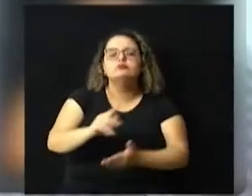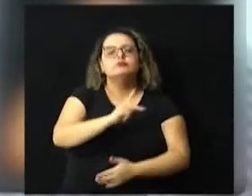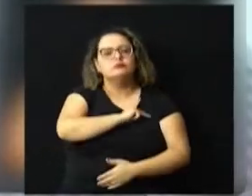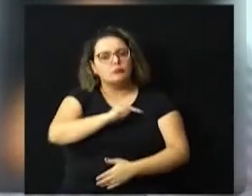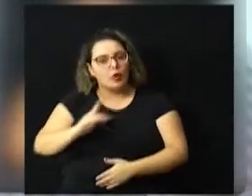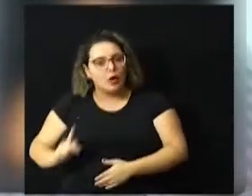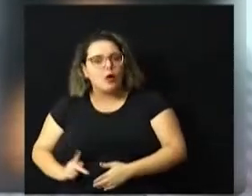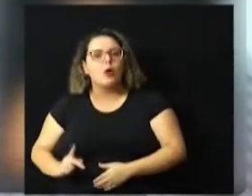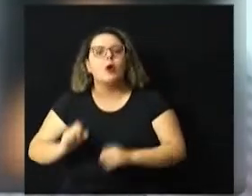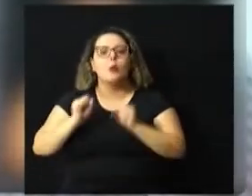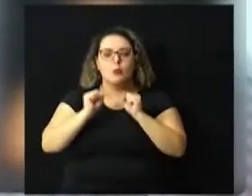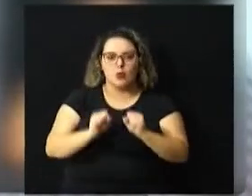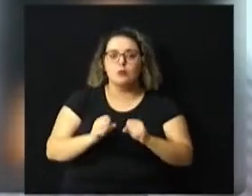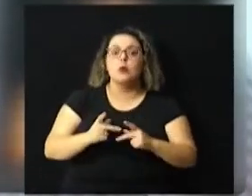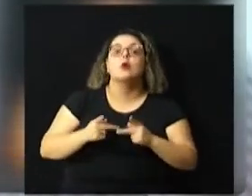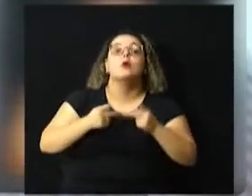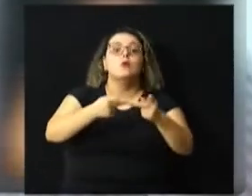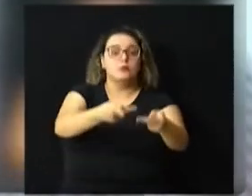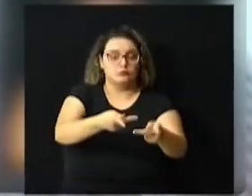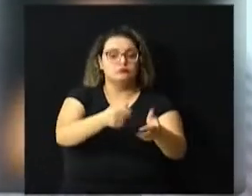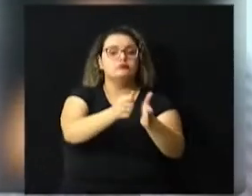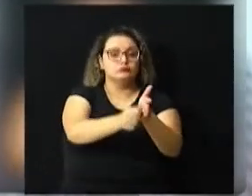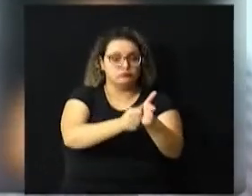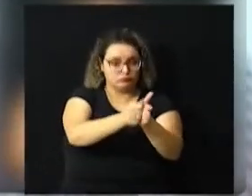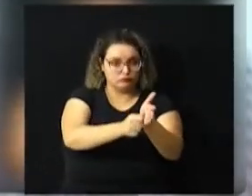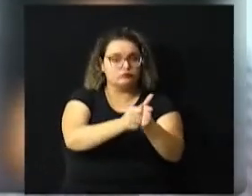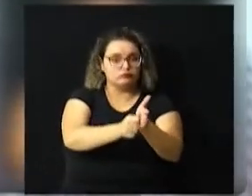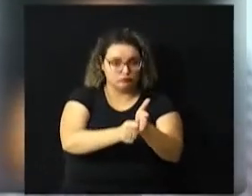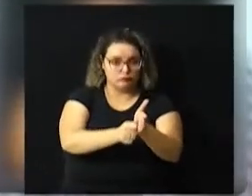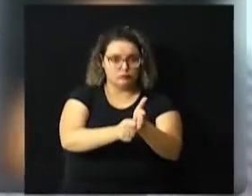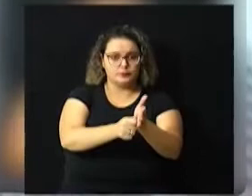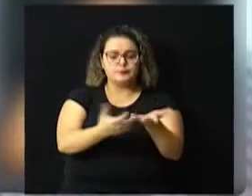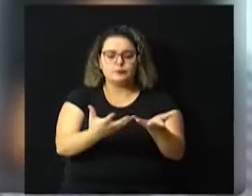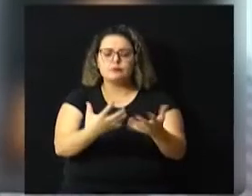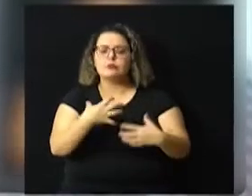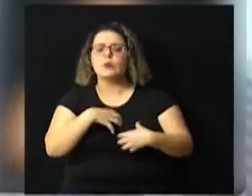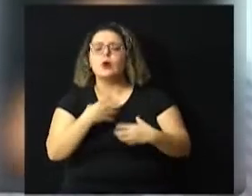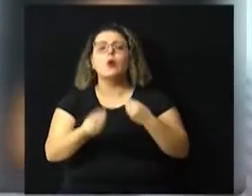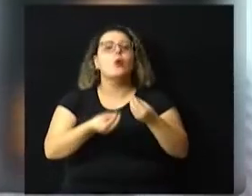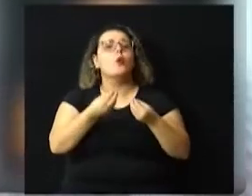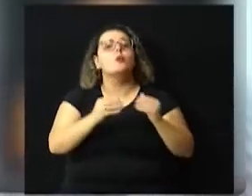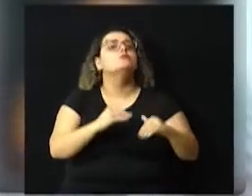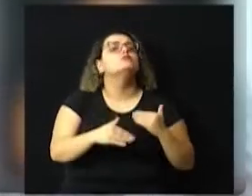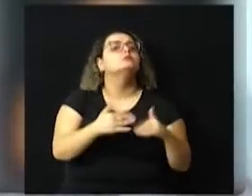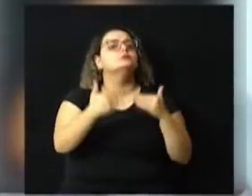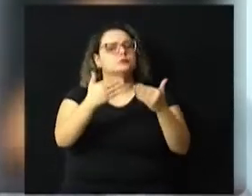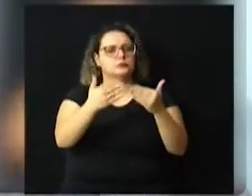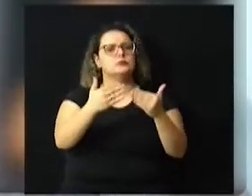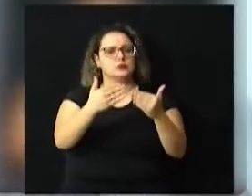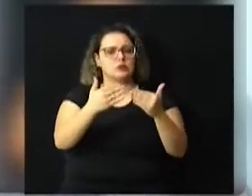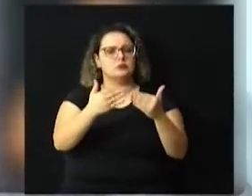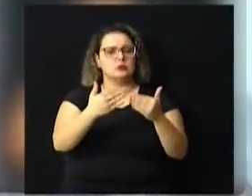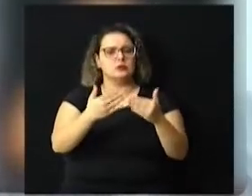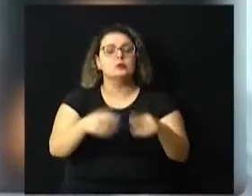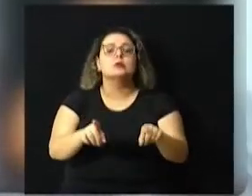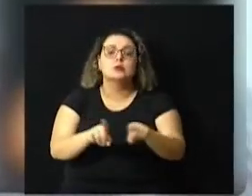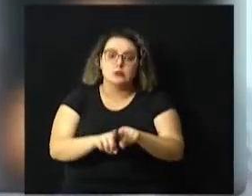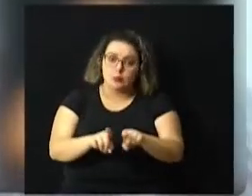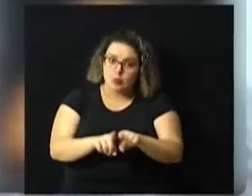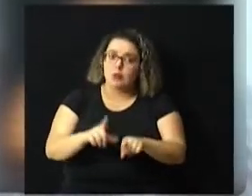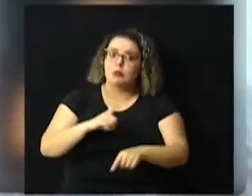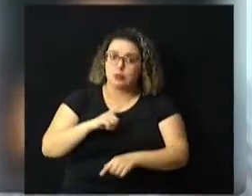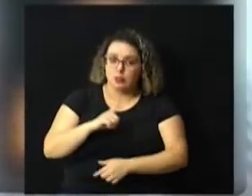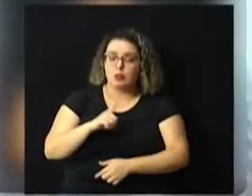secretário, com o presidente, para que a gente possa fazer uma visita à cidade de Araraquara para ver os moldes dos quais foram desenvolvidos esse aplicativo,